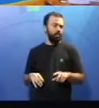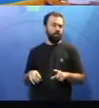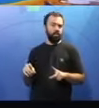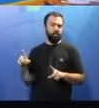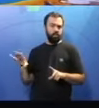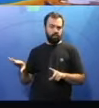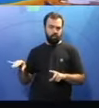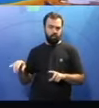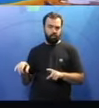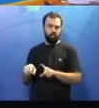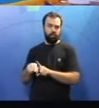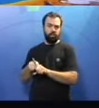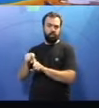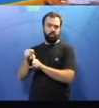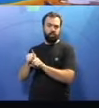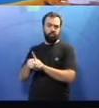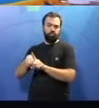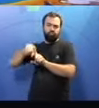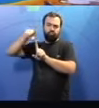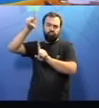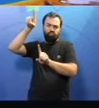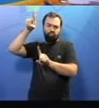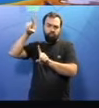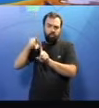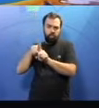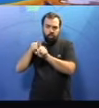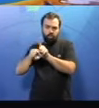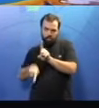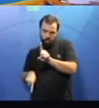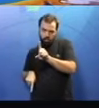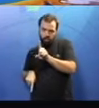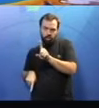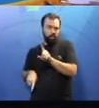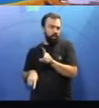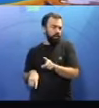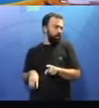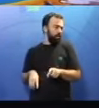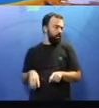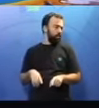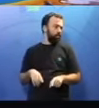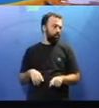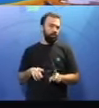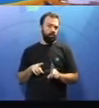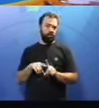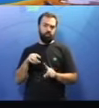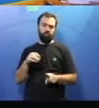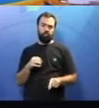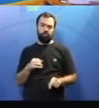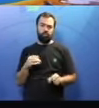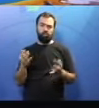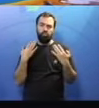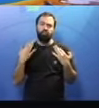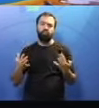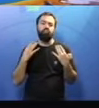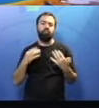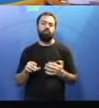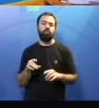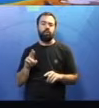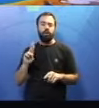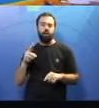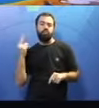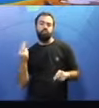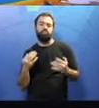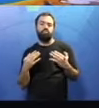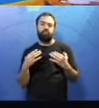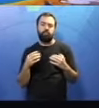termofílica, ou os dois ao mesmo tempo, como as que vivem nesse ambiente aqui. Isso aqui é um